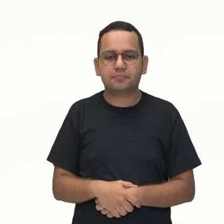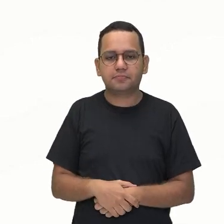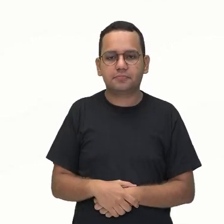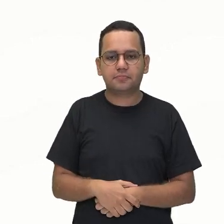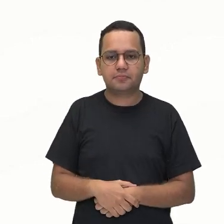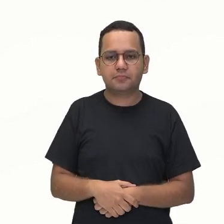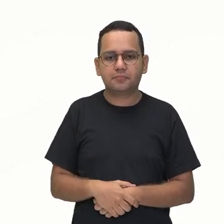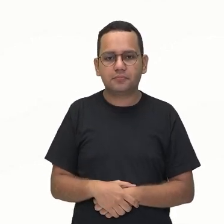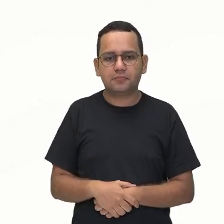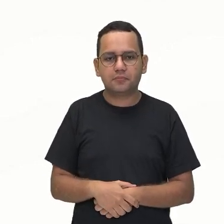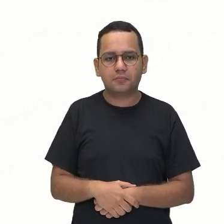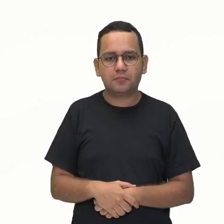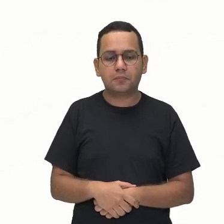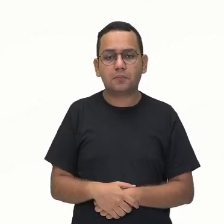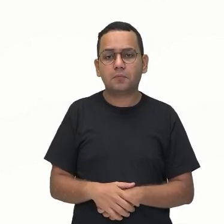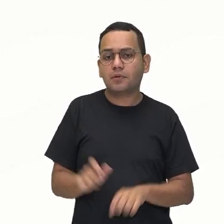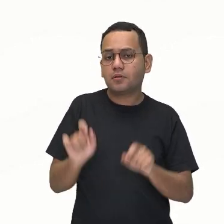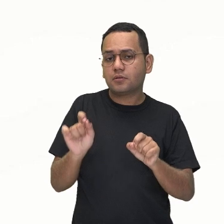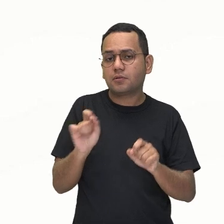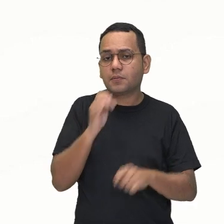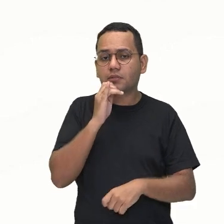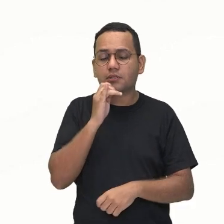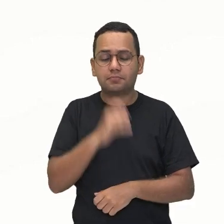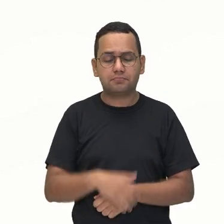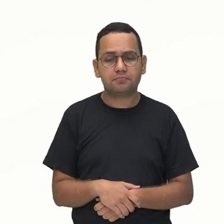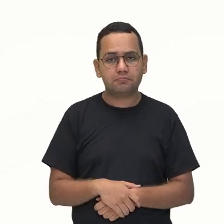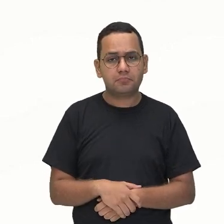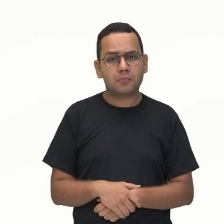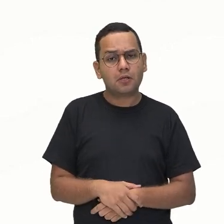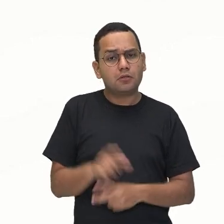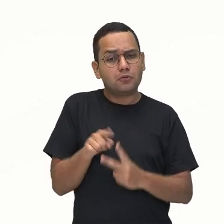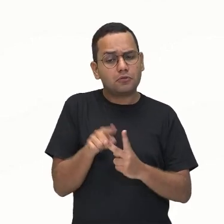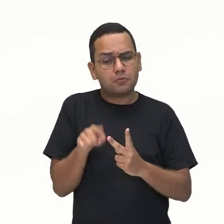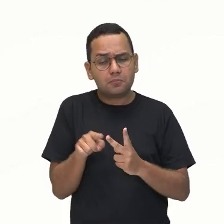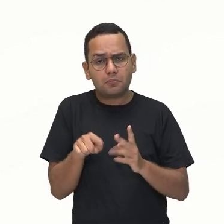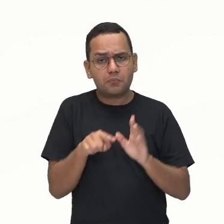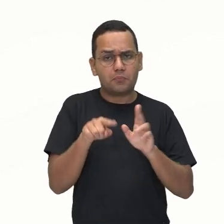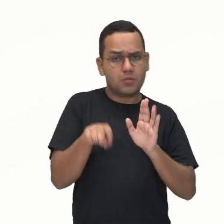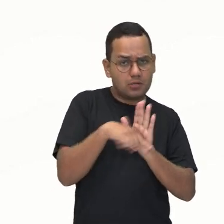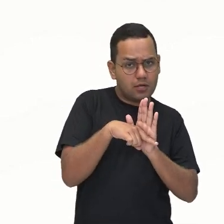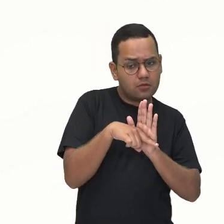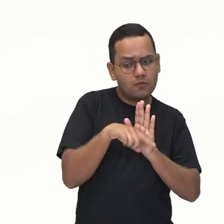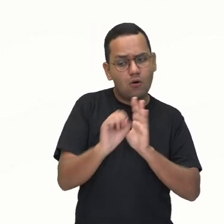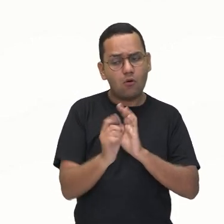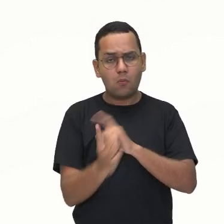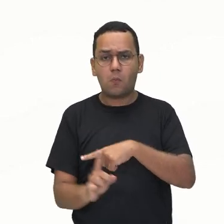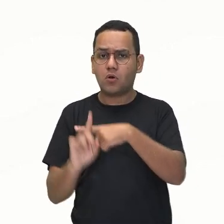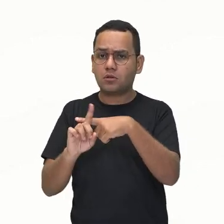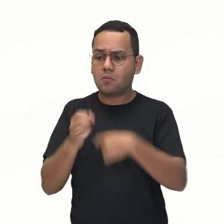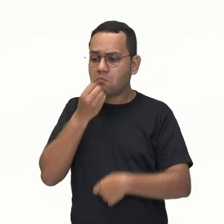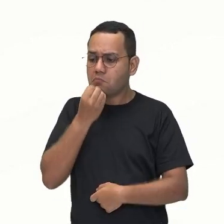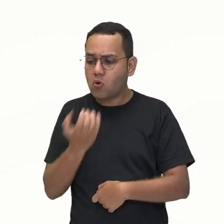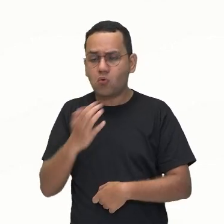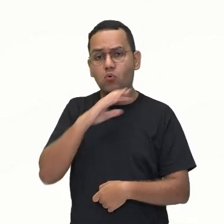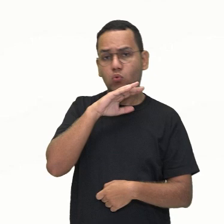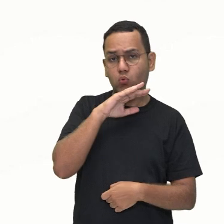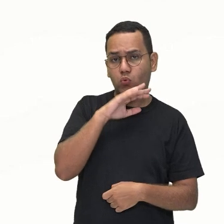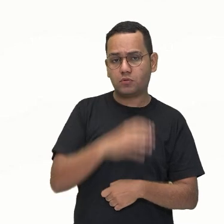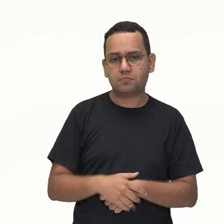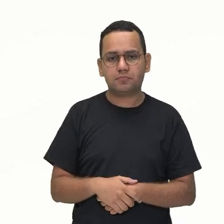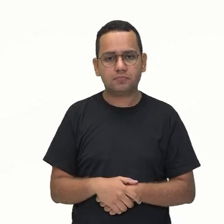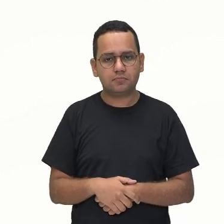são influências, digamos, que podem ser positivas ou negativas no ambiente. Tudo isso está relacionado a